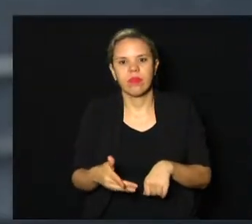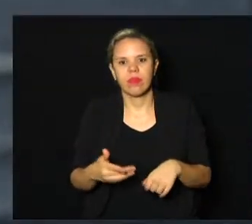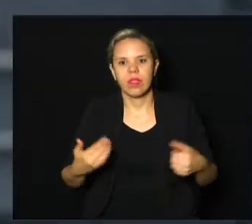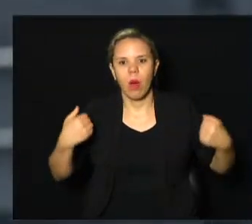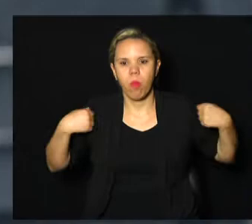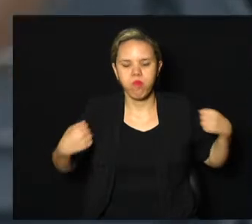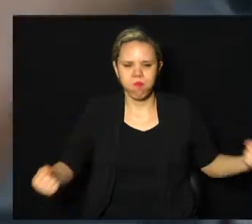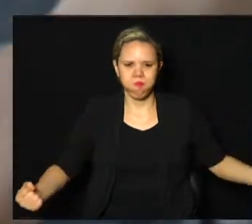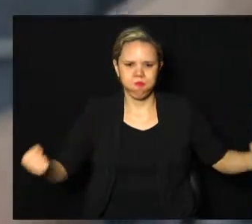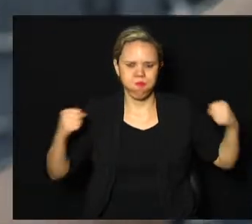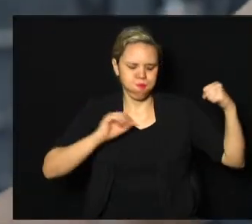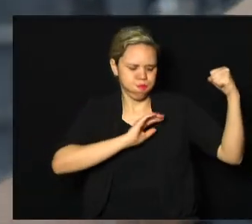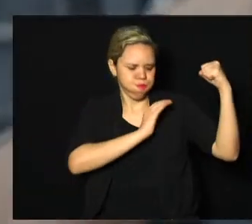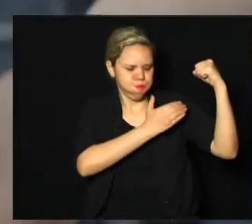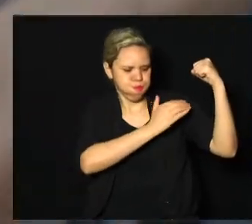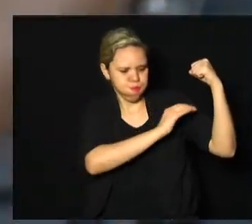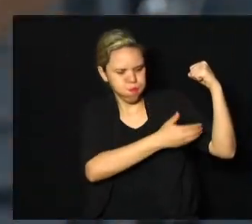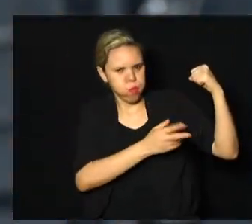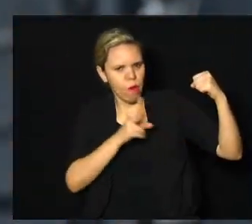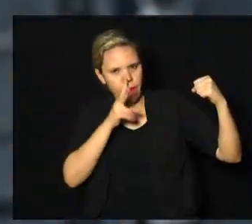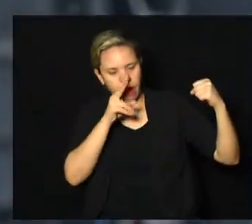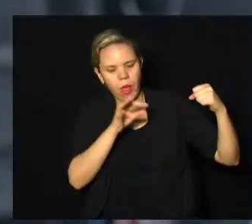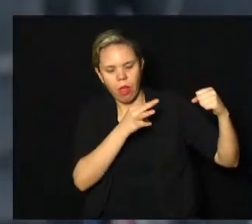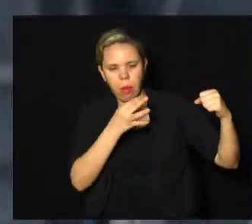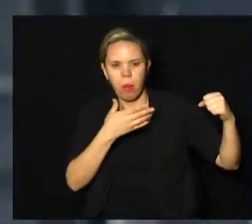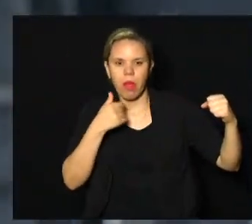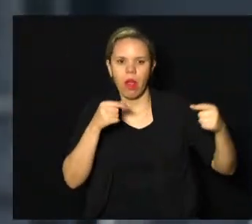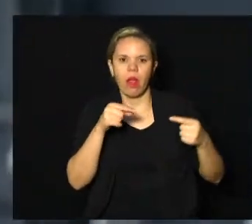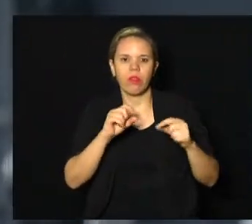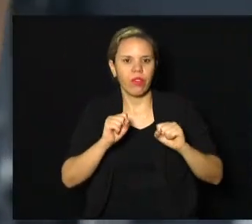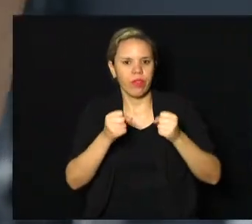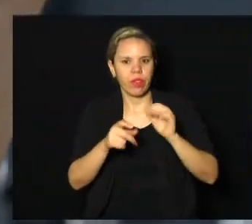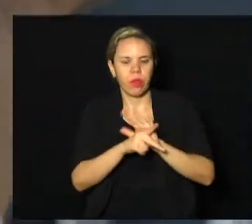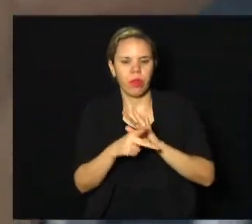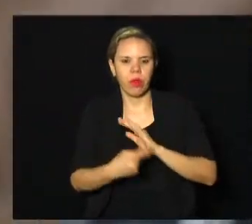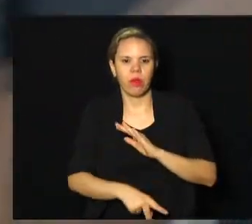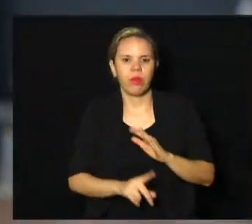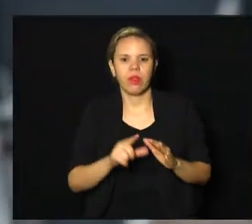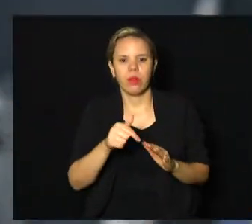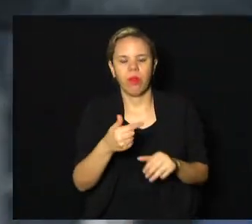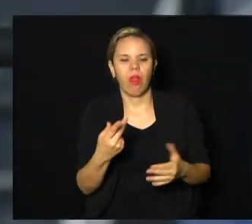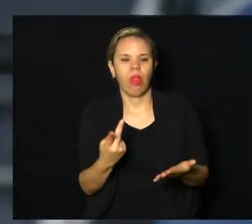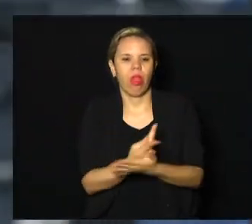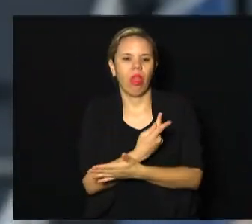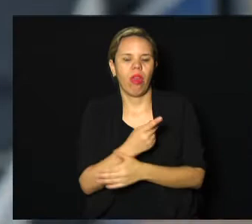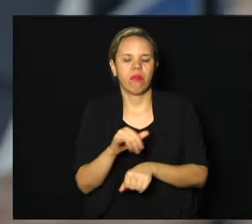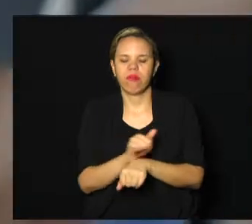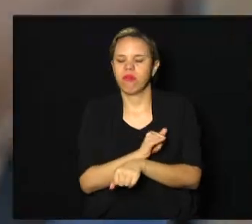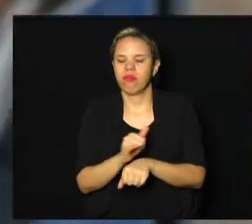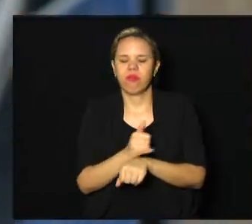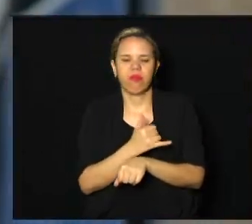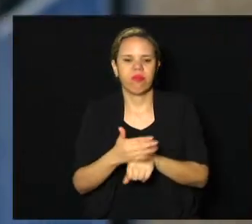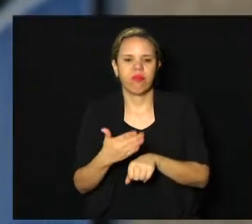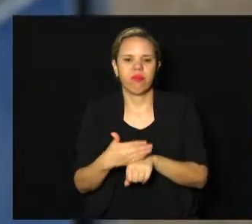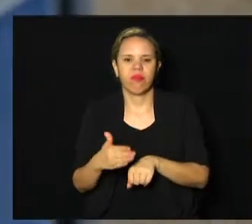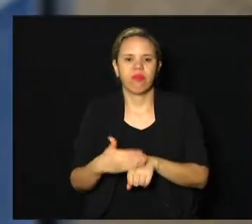uma musculatura mais capaz de defendê-la e, de repente, por um erro de estratégia de treino, ela se machucou no meio do caminho,